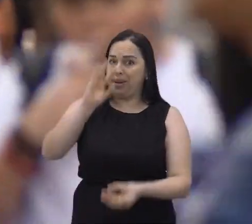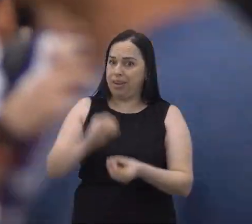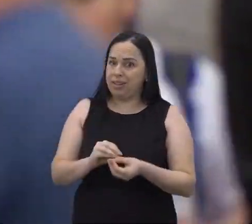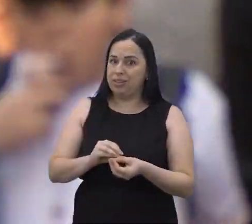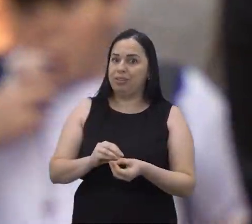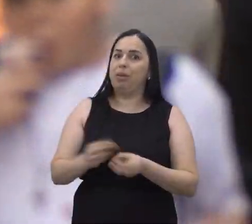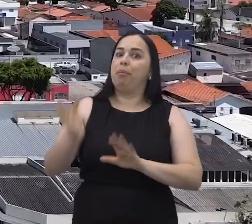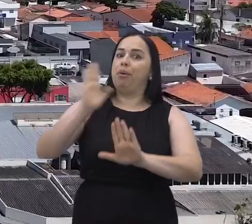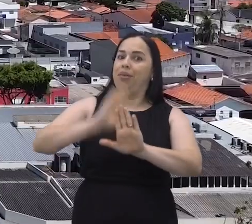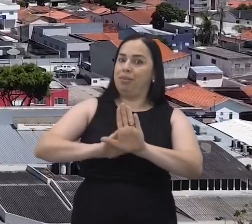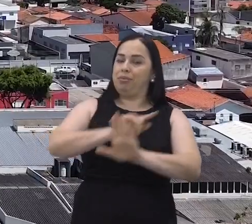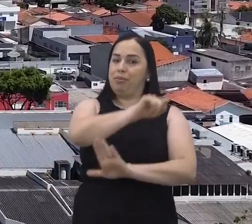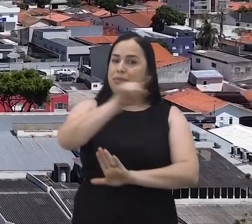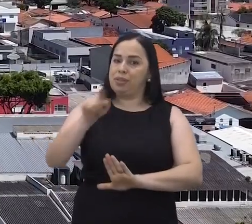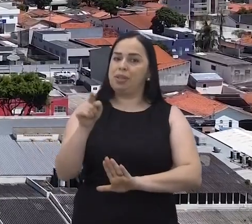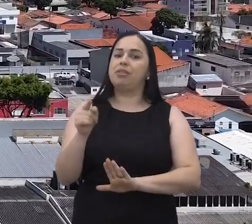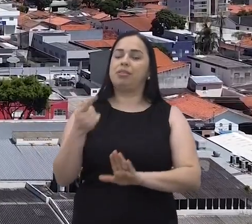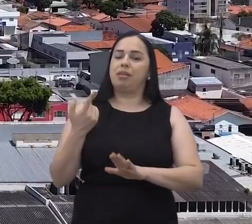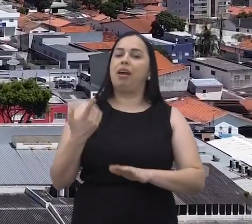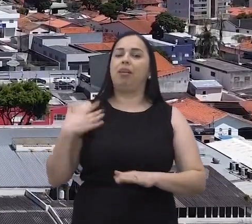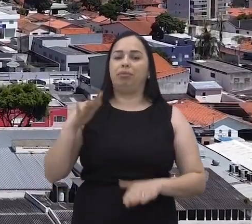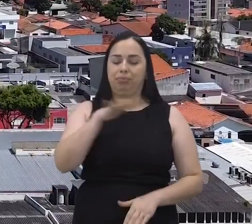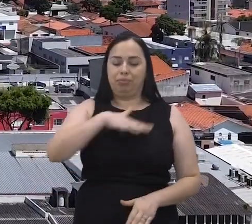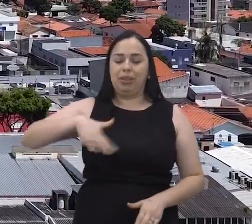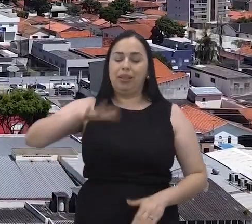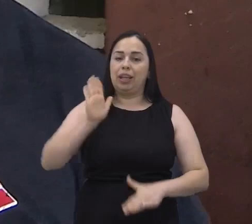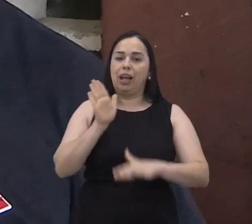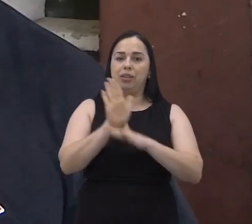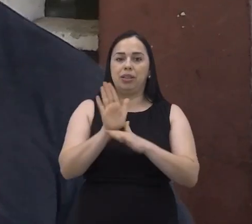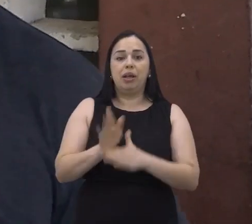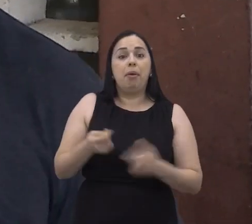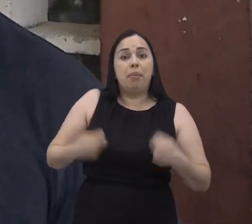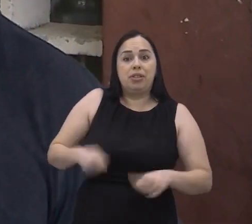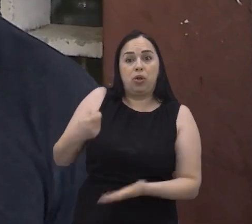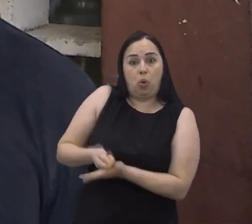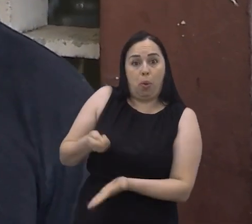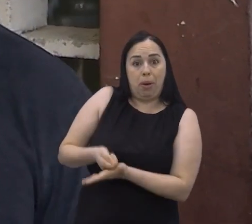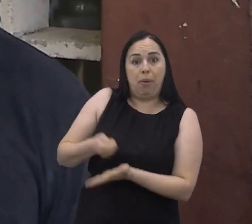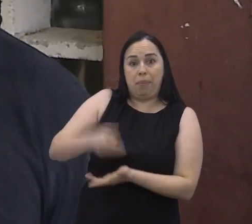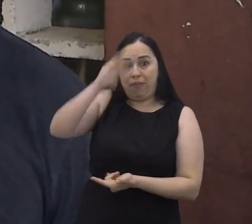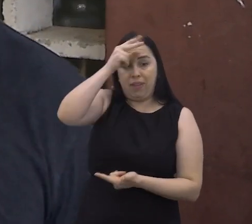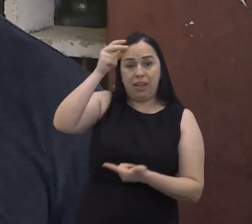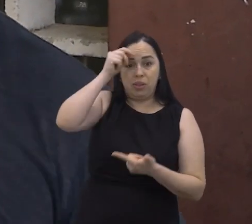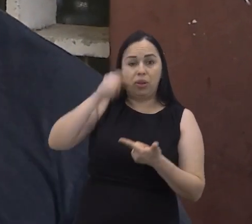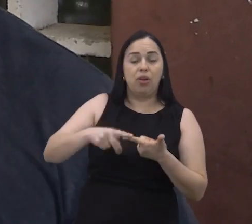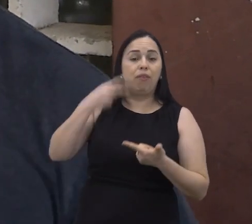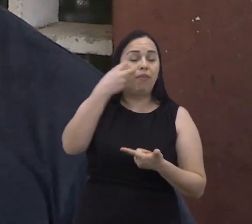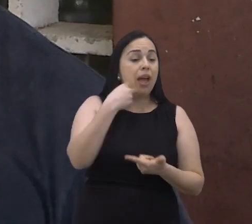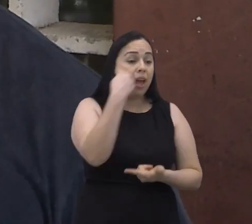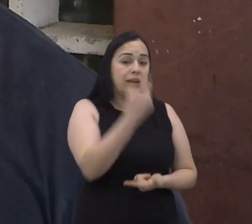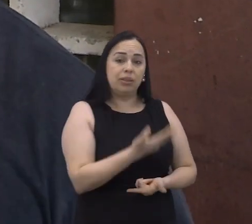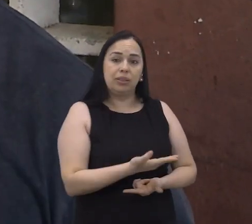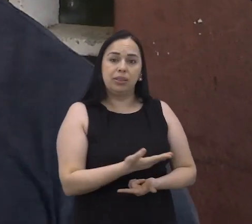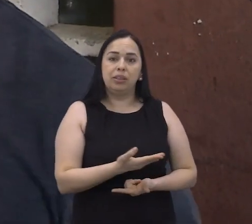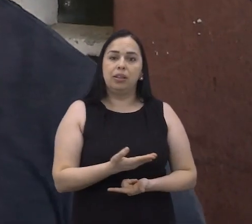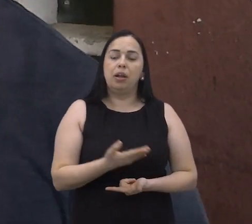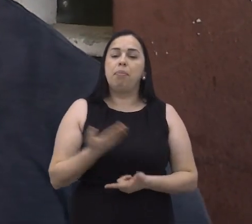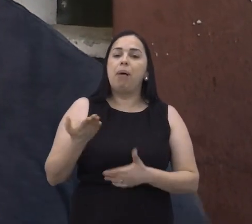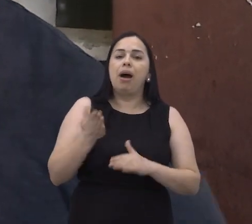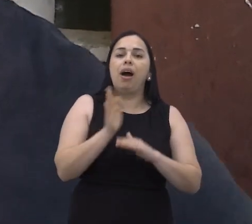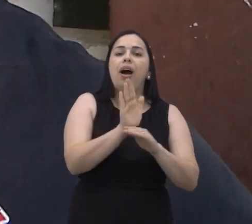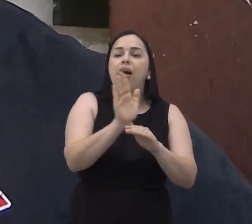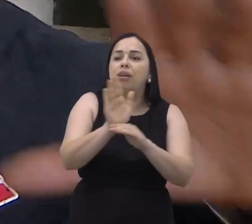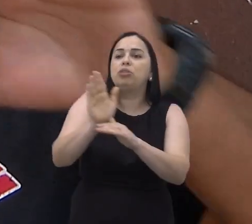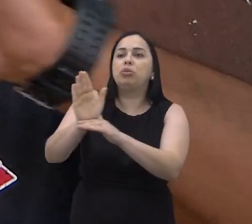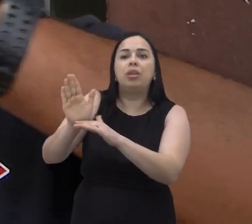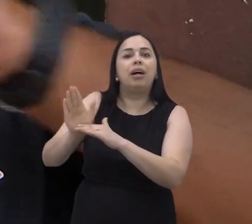todo esse cenário, quem ganha é a própria cidade. Temos que cobrar o prefeito e o vereador para dar resultado próximo da